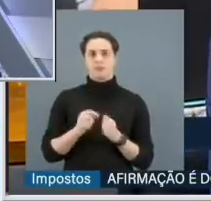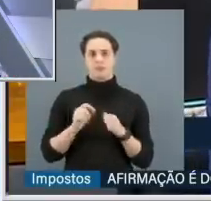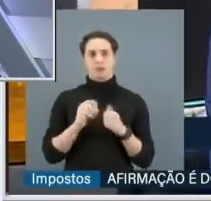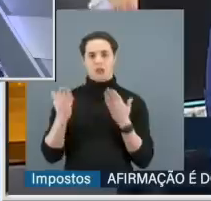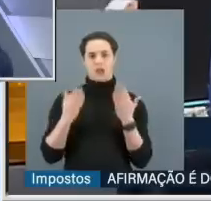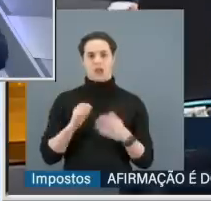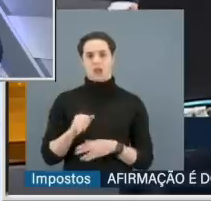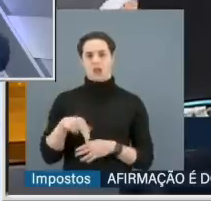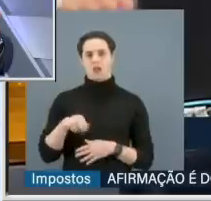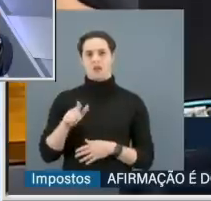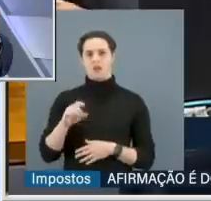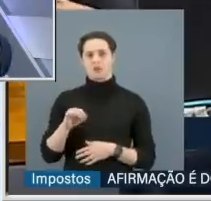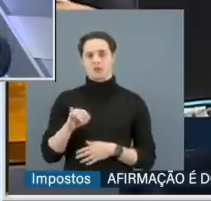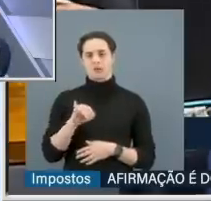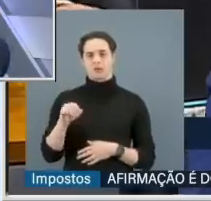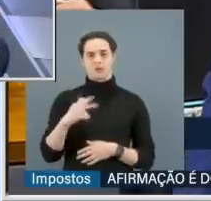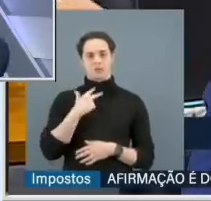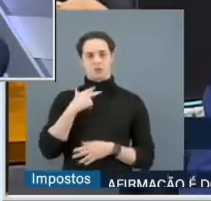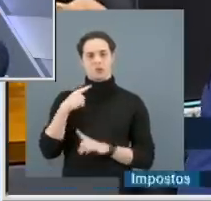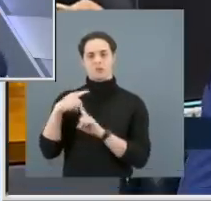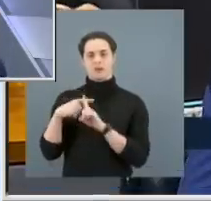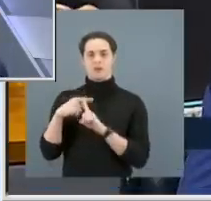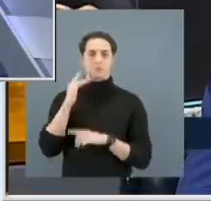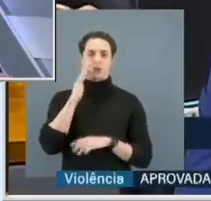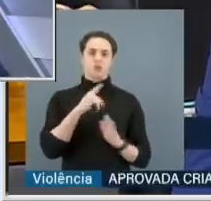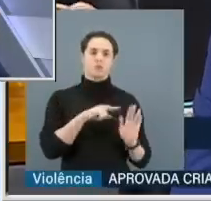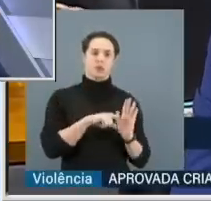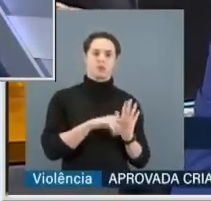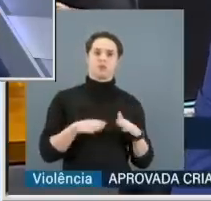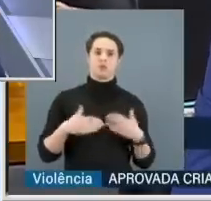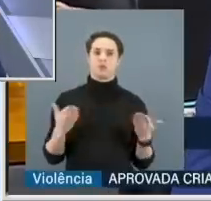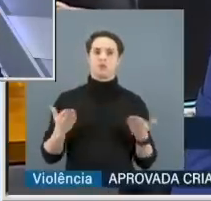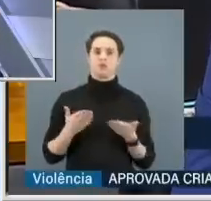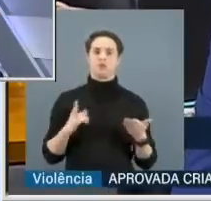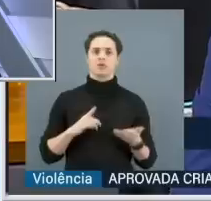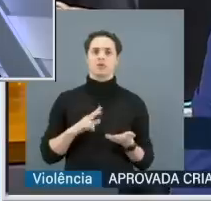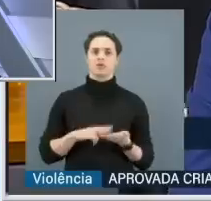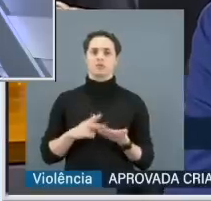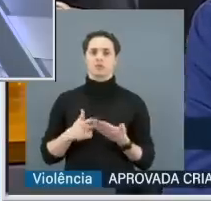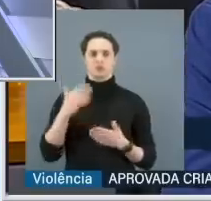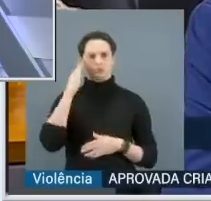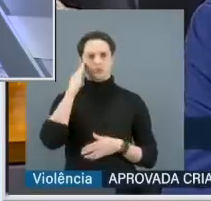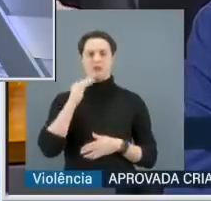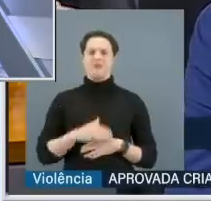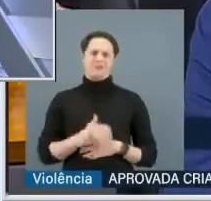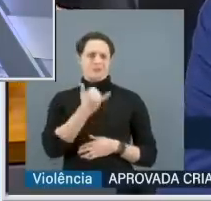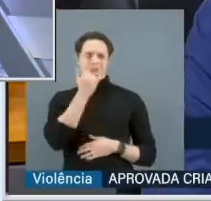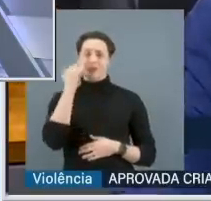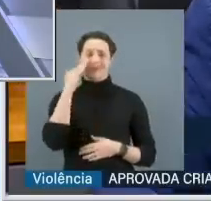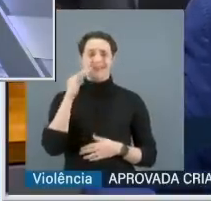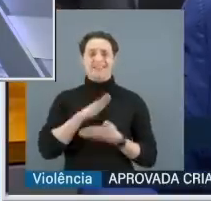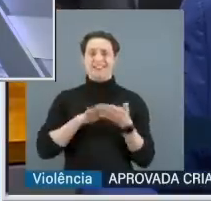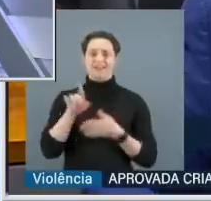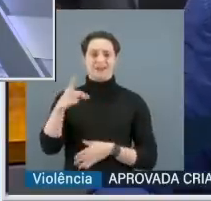a hierarquia de Mauro, é hierarquia, ele é do exército, poxa, o exército se marca por hierarquia. Então, o que eu vi nesta